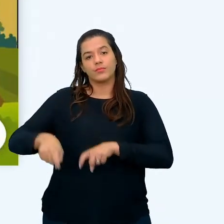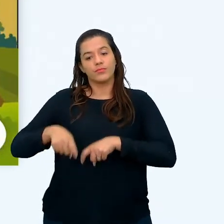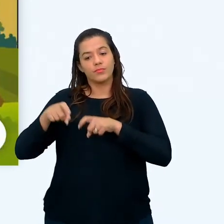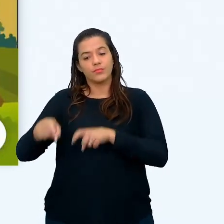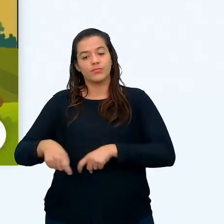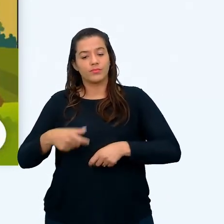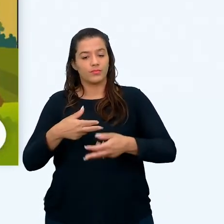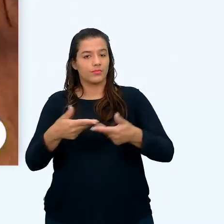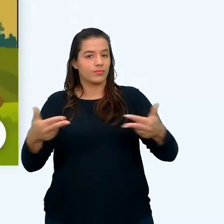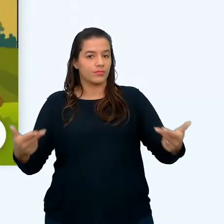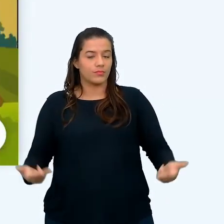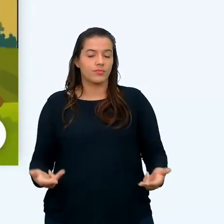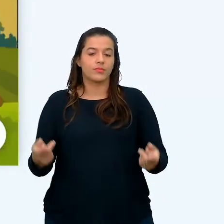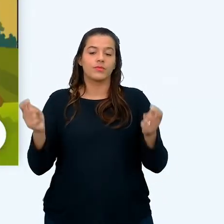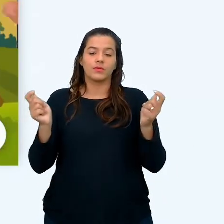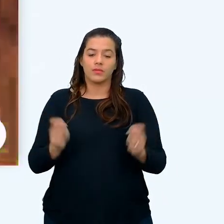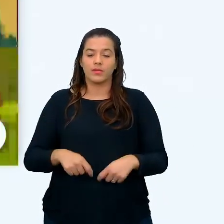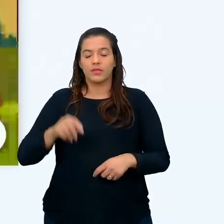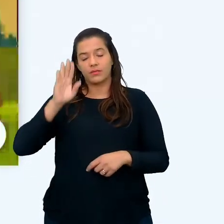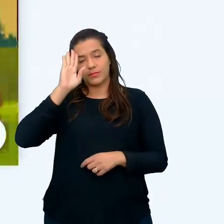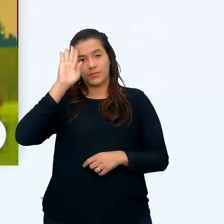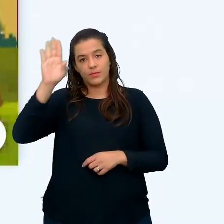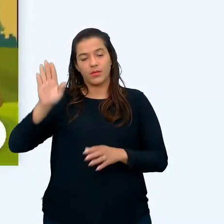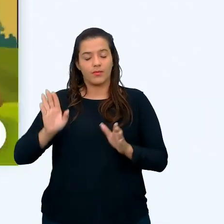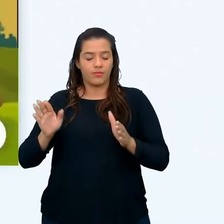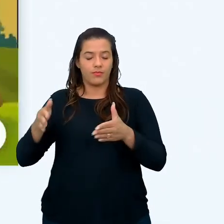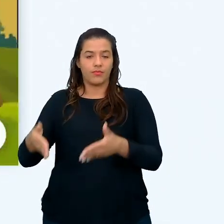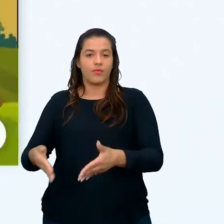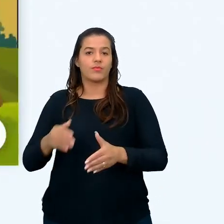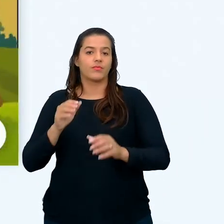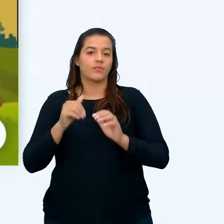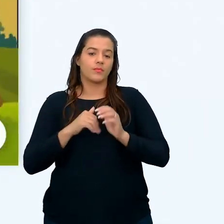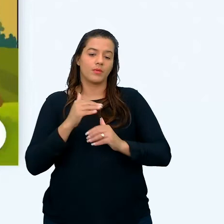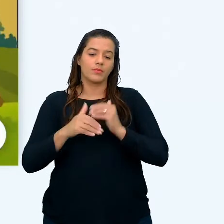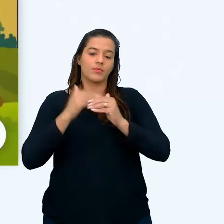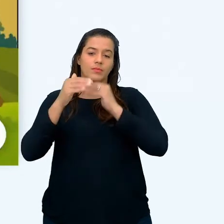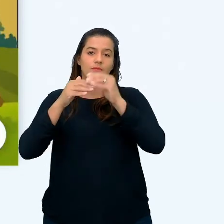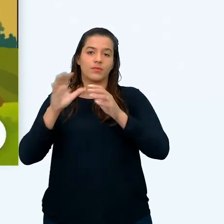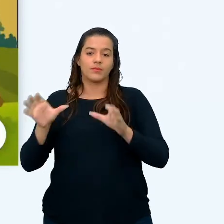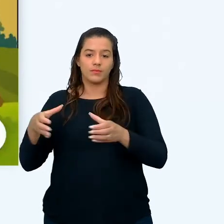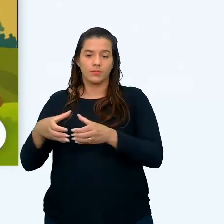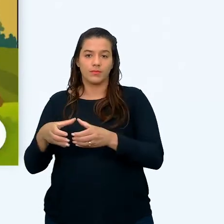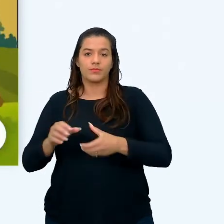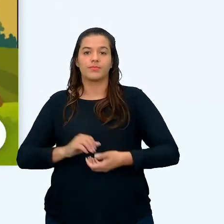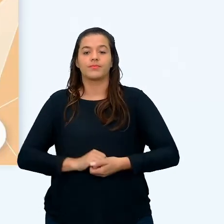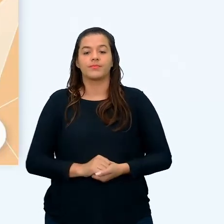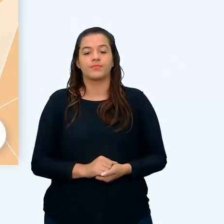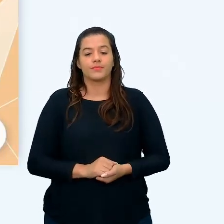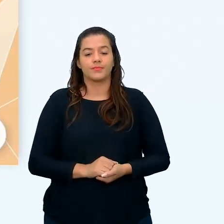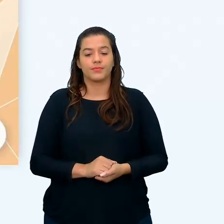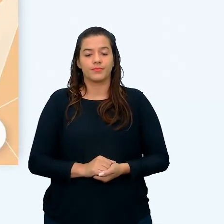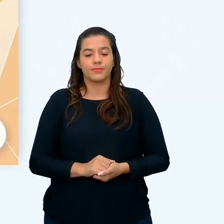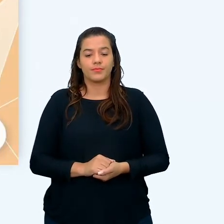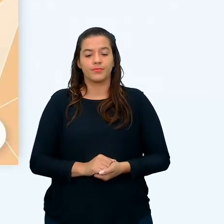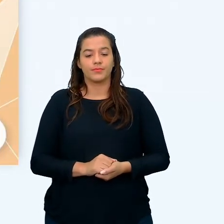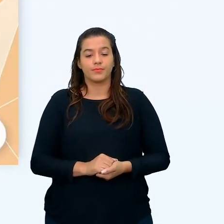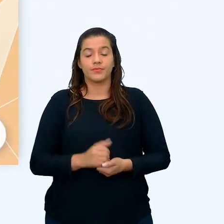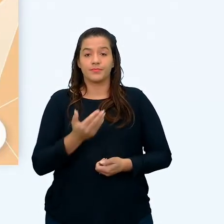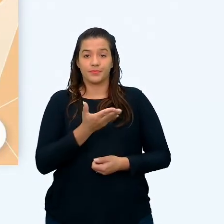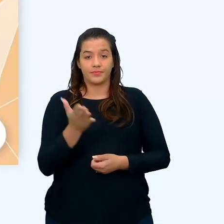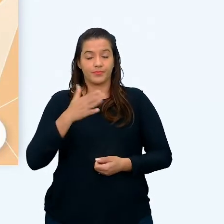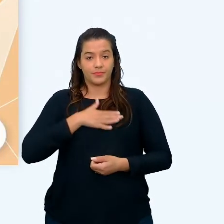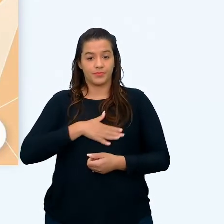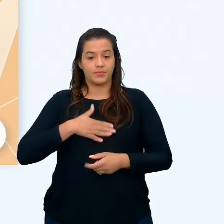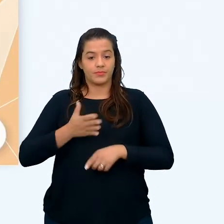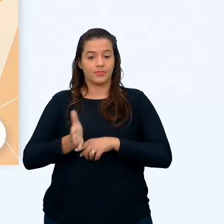fins diversos deverão ser priorizadas para a classificação nestes dois níveis categóricos. E aí, gostou do